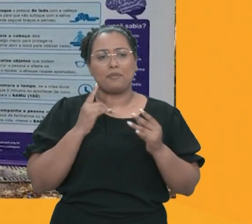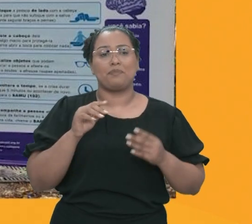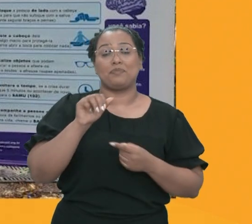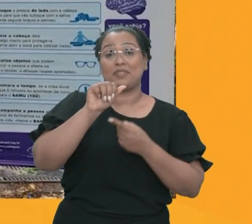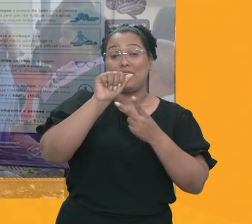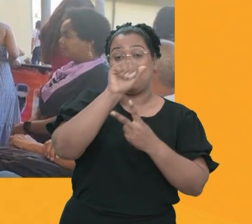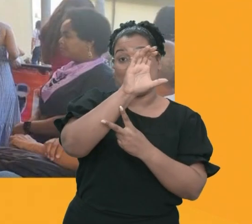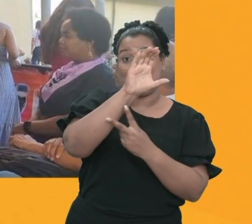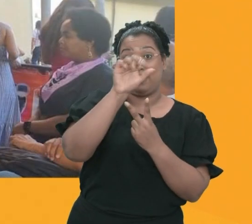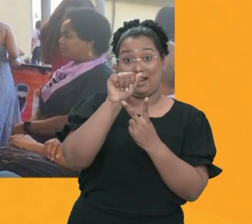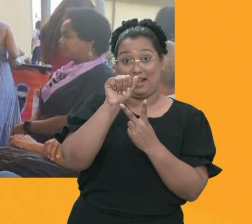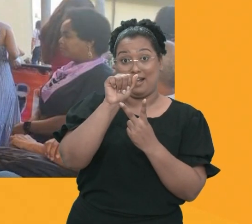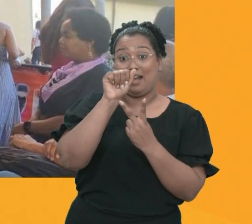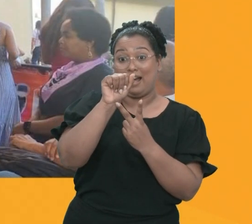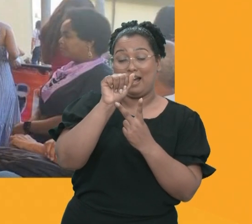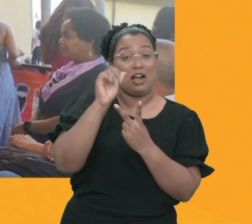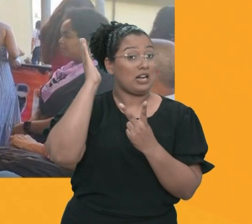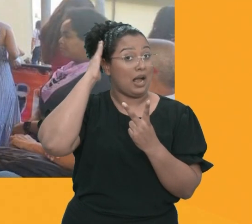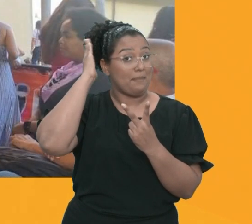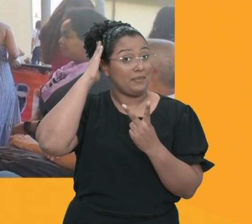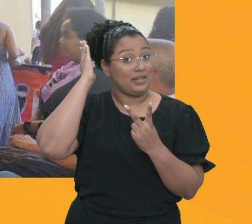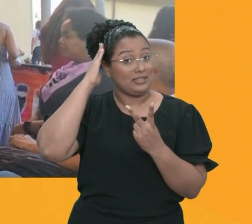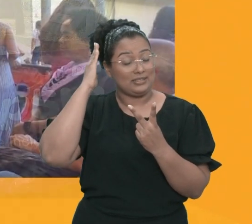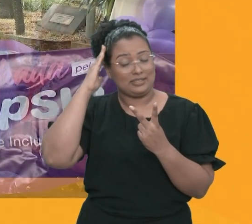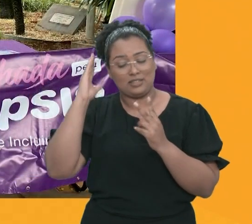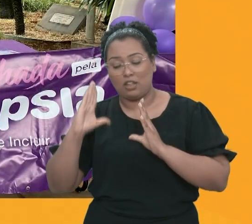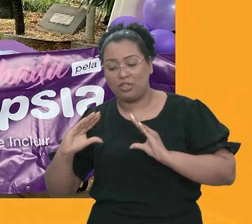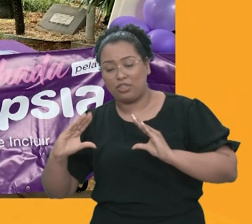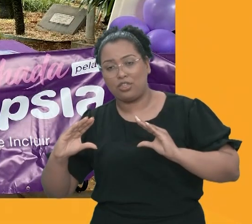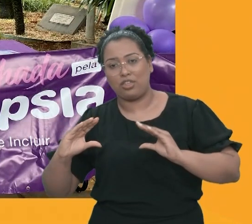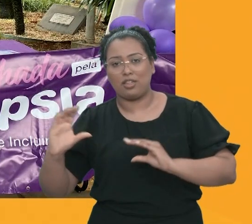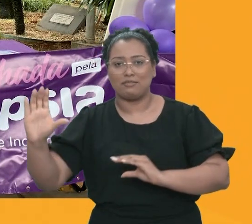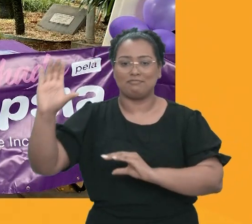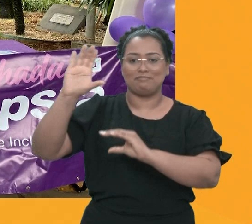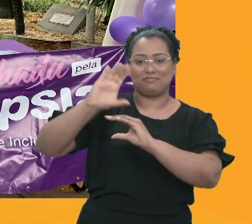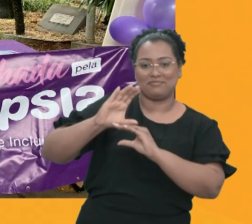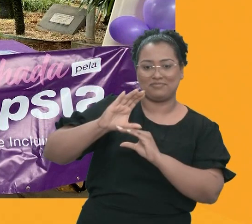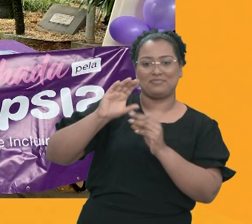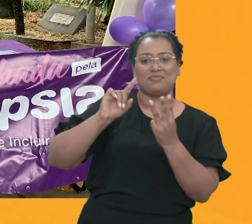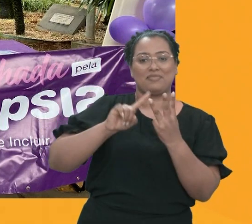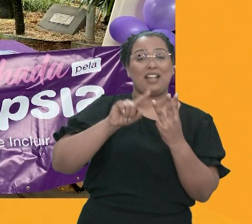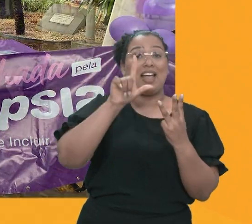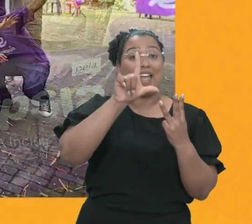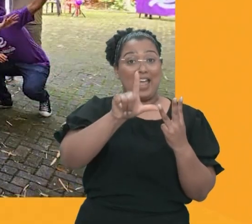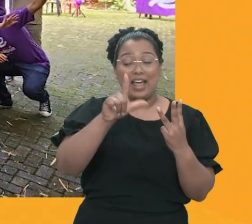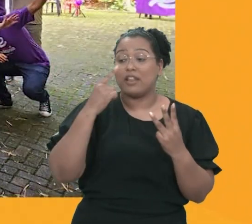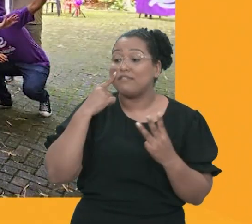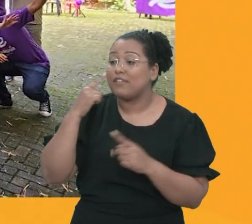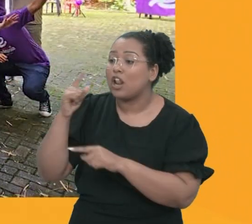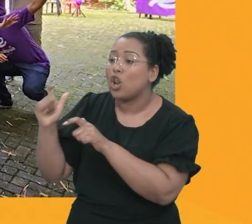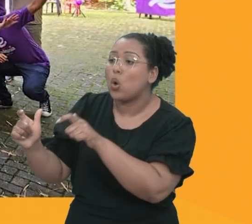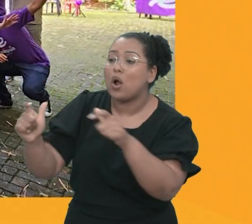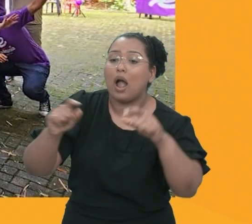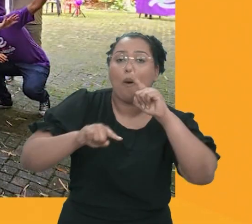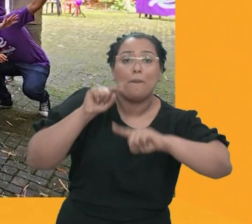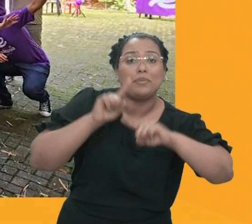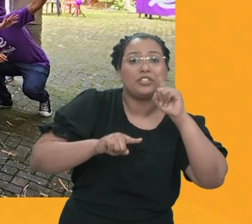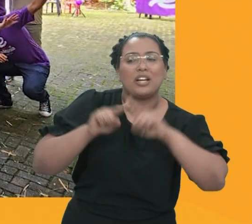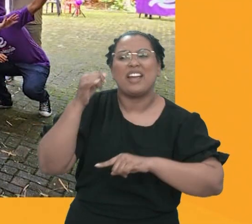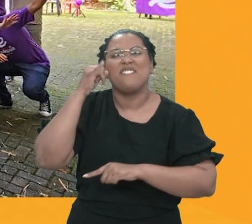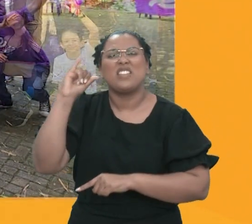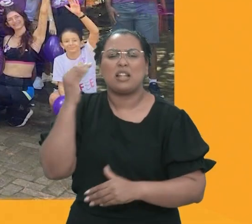A, né? Apoiar a cabeça, para não bater a cabeça. Olha que legal. O L, localizar objetos, para que não se